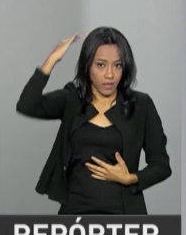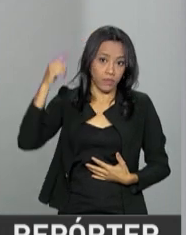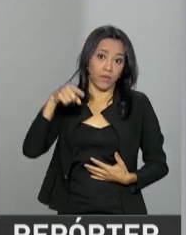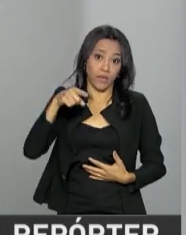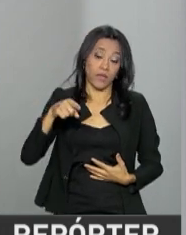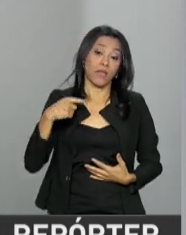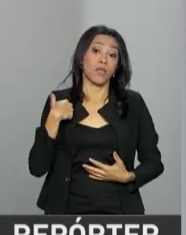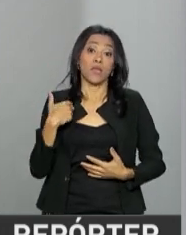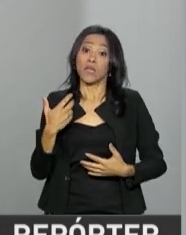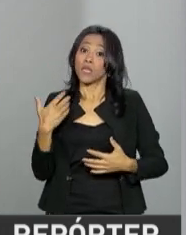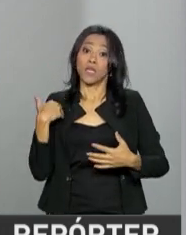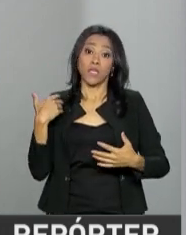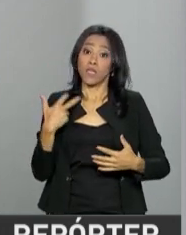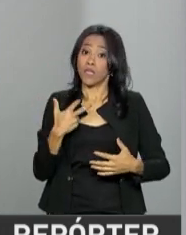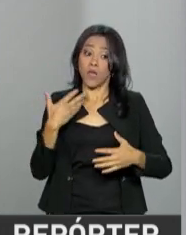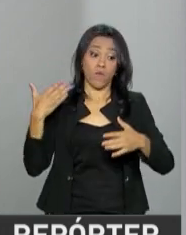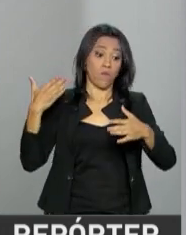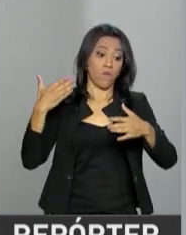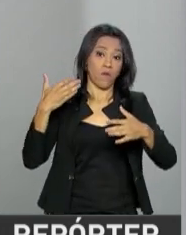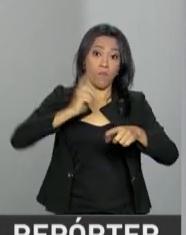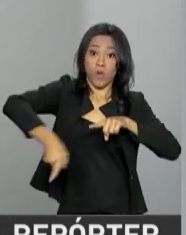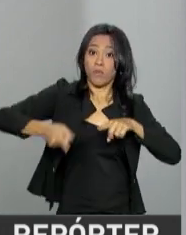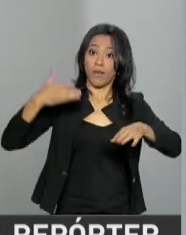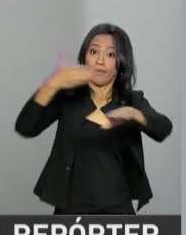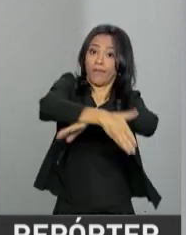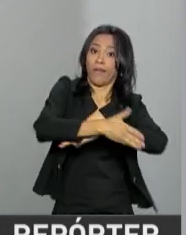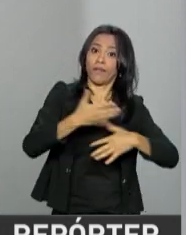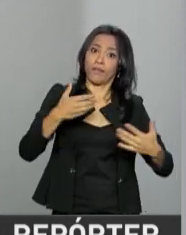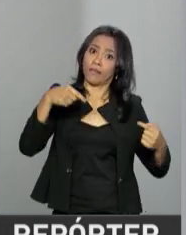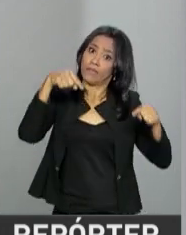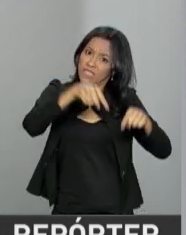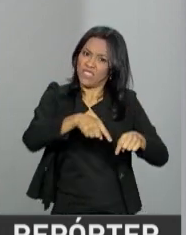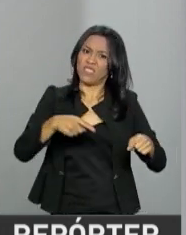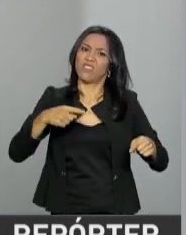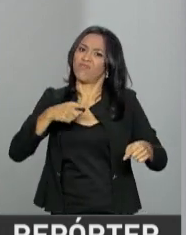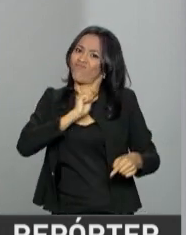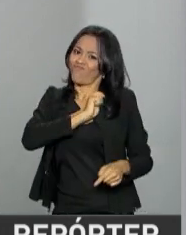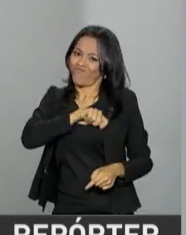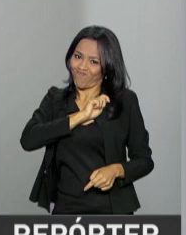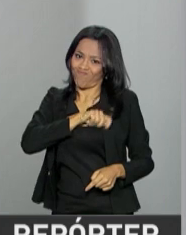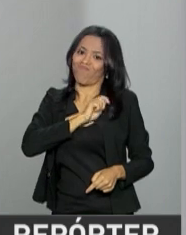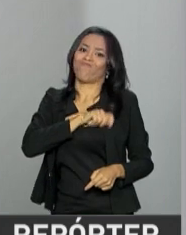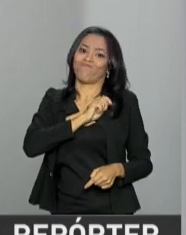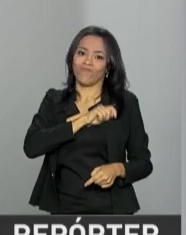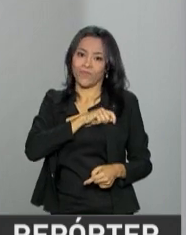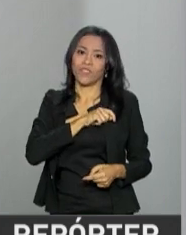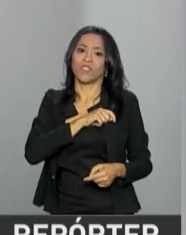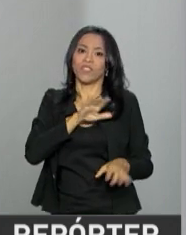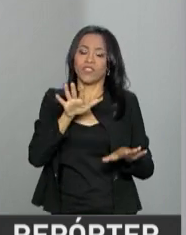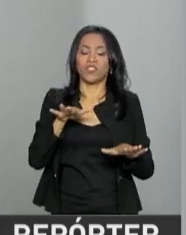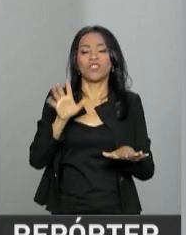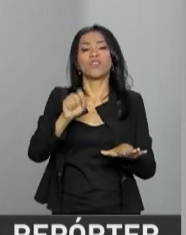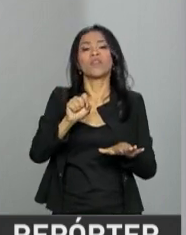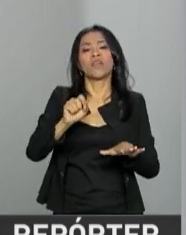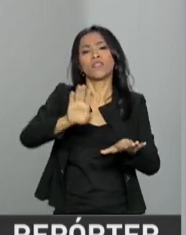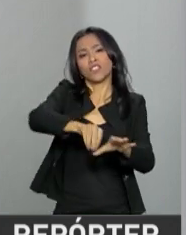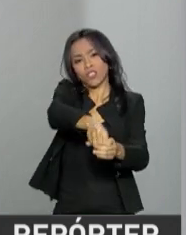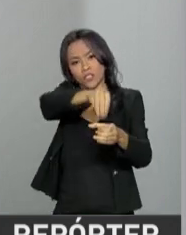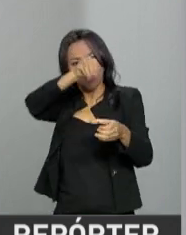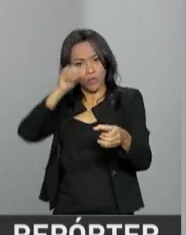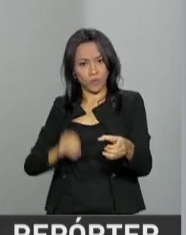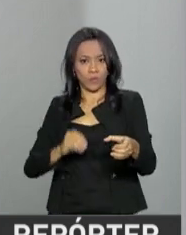de jovens negros ao mercado de trabalho é uma das formas mais perto peças de exclusão temer disse ainda